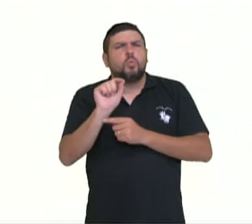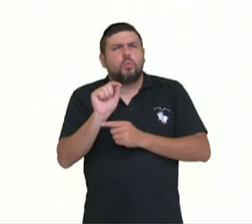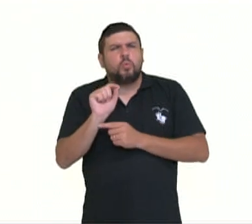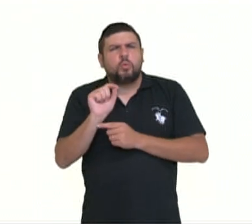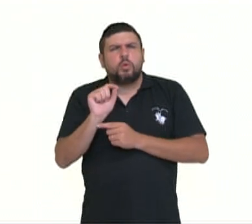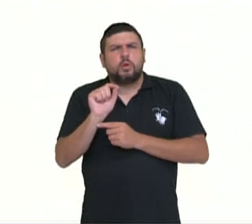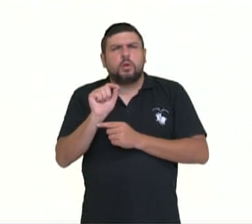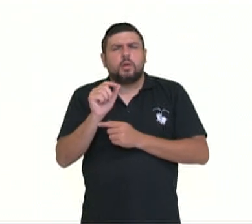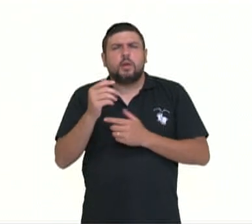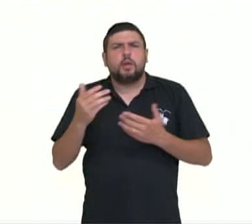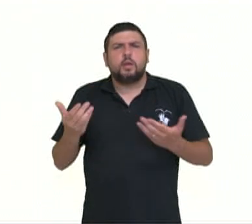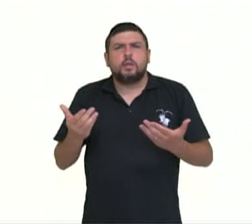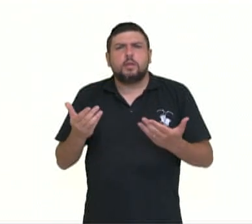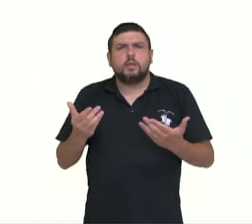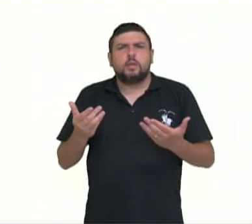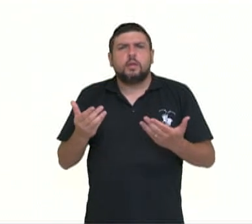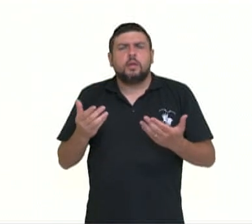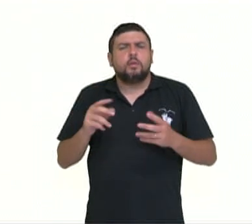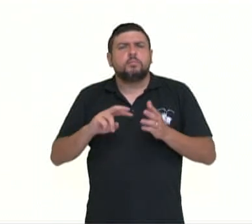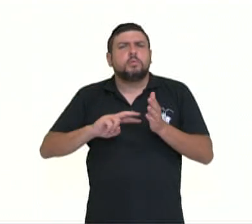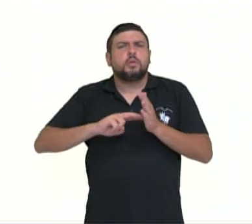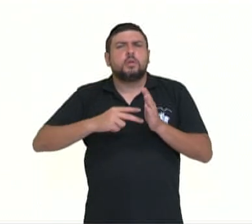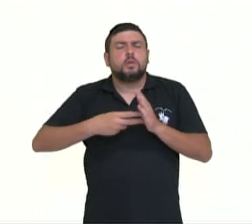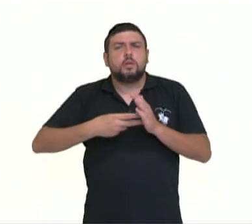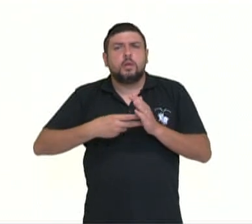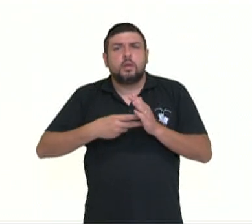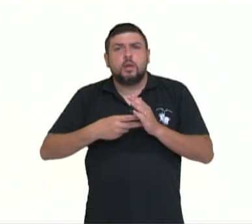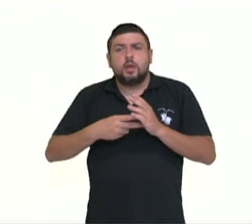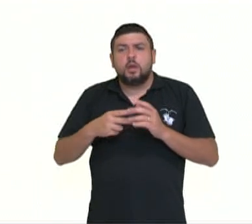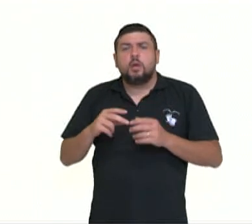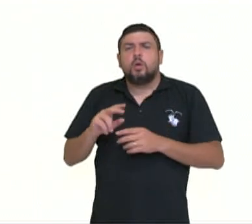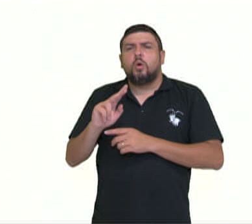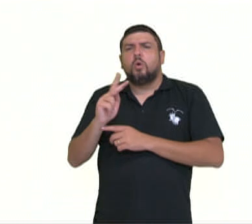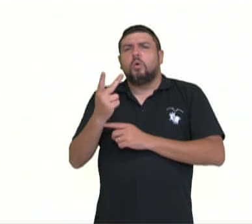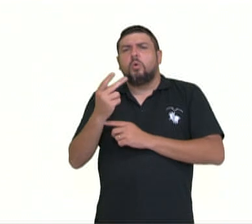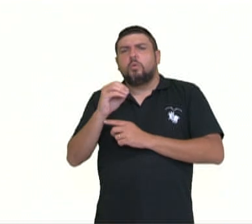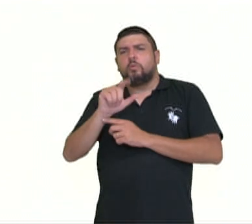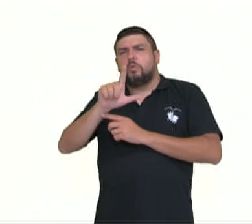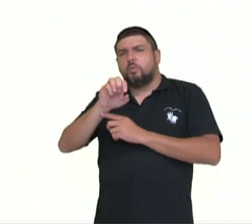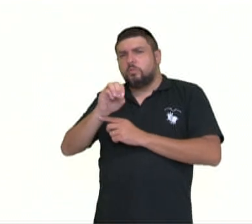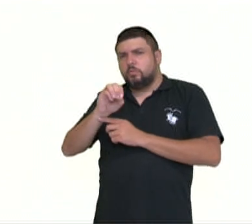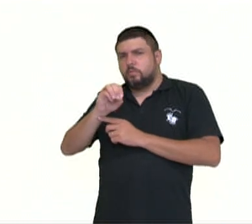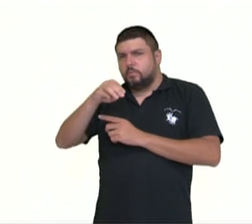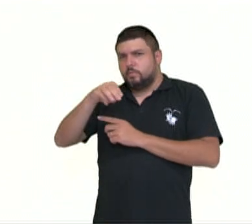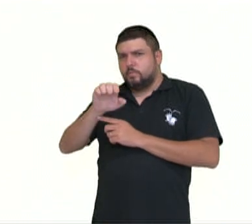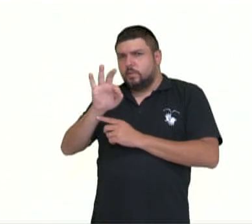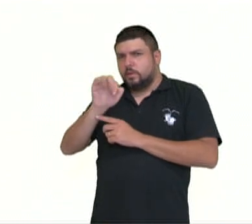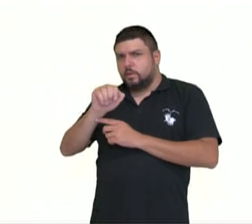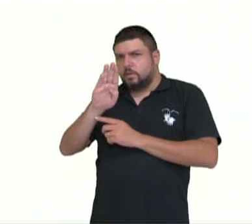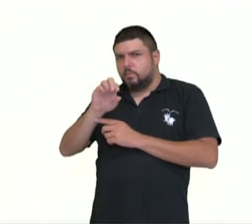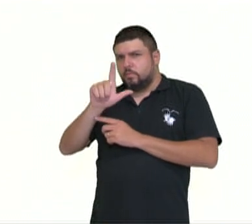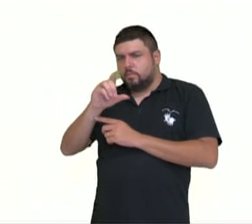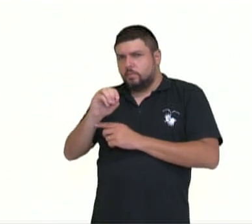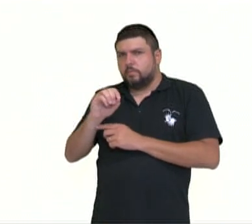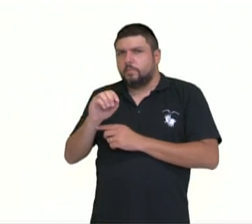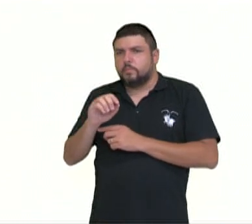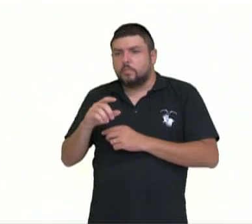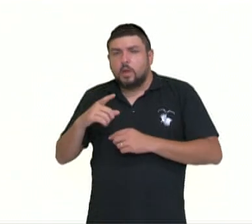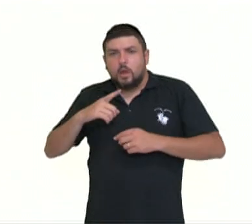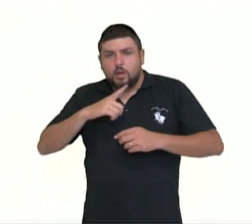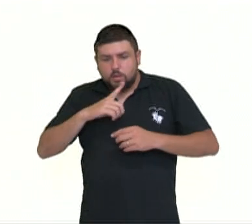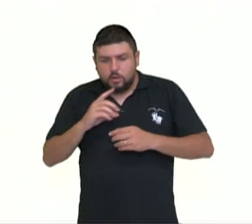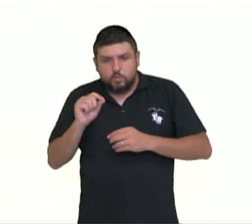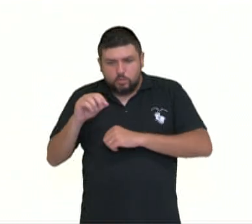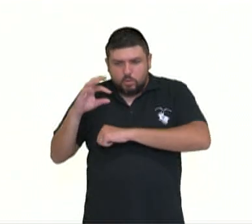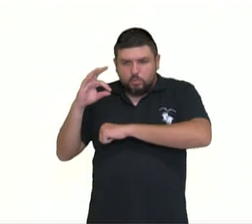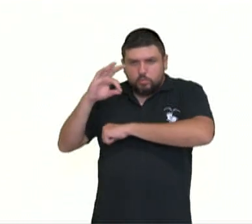e metábulo, metabolismo. O que vai acontecer com o holometábulo? Pessoal, quando eu tenho um inseto que tem esse desenvolvimento,